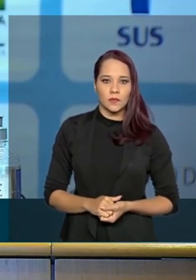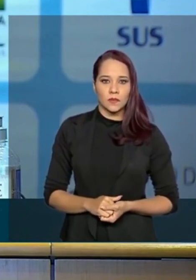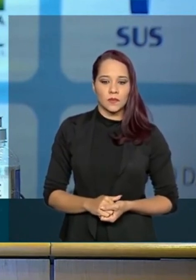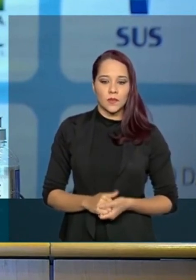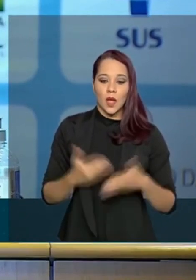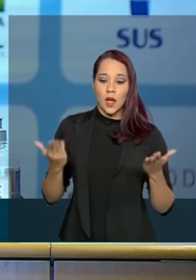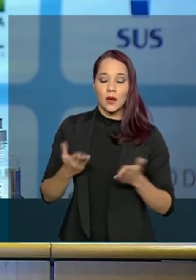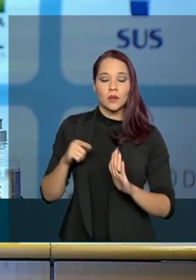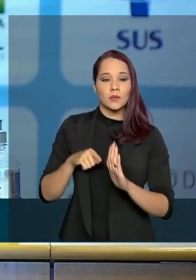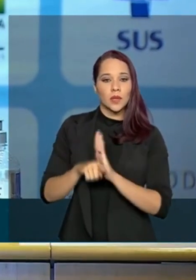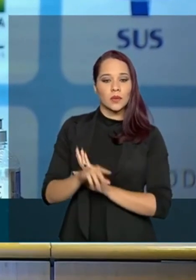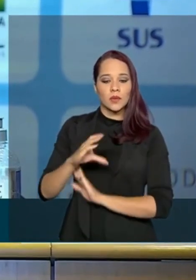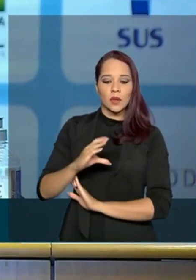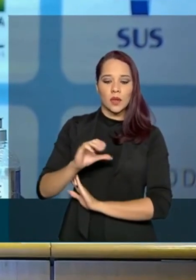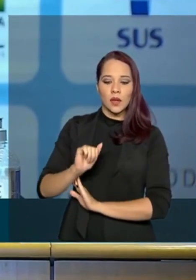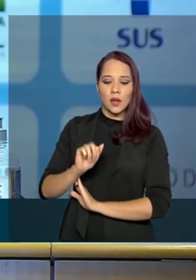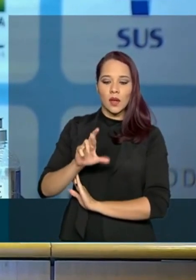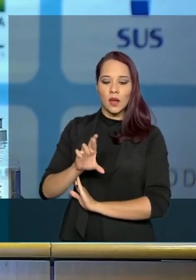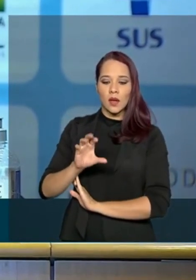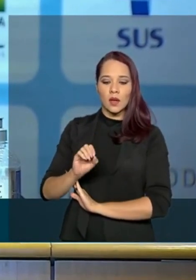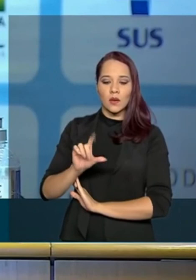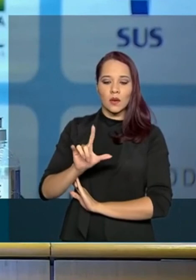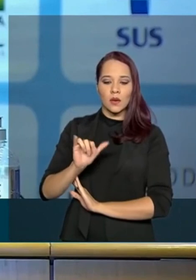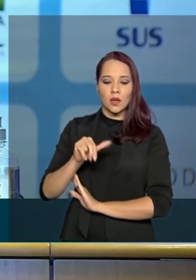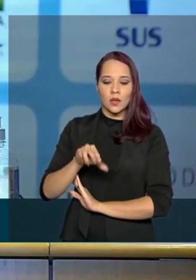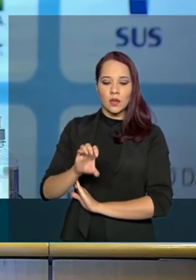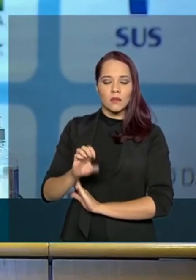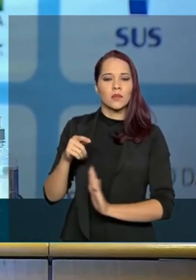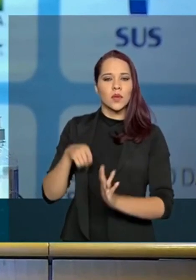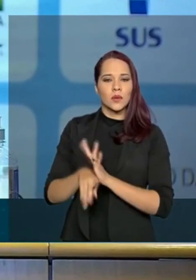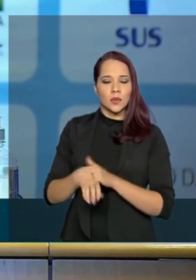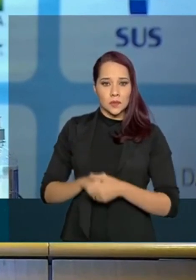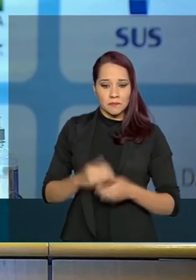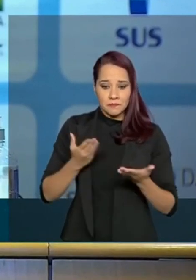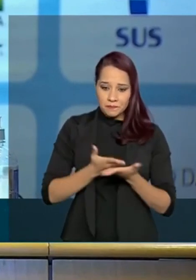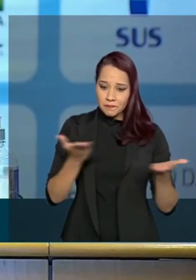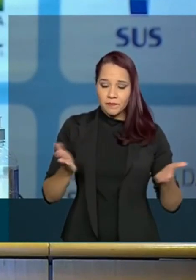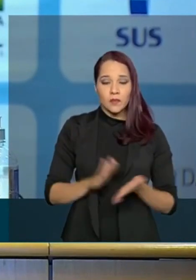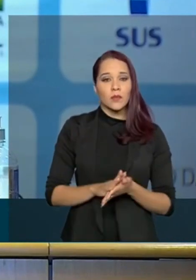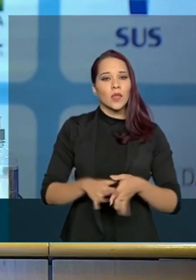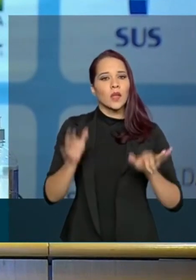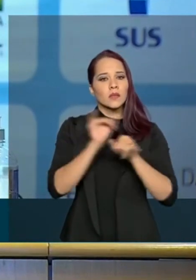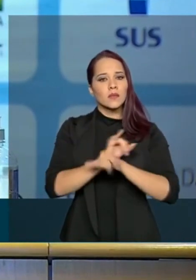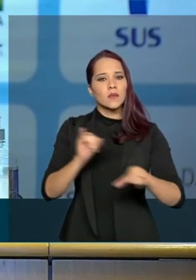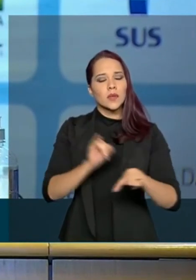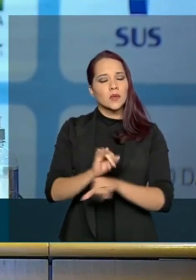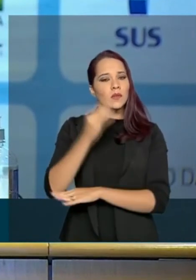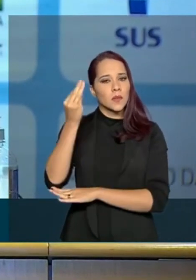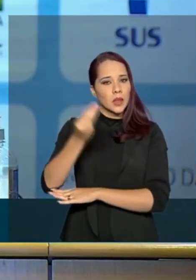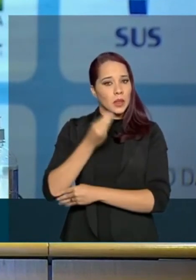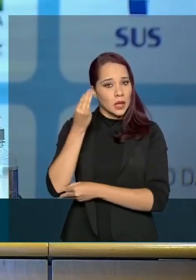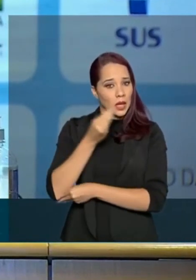Nós vamos agora com a Carolina Moreno, da TV Globo. Ela pergunta: prezados, os dados sobre